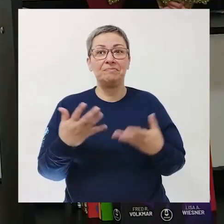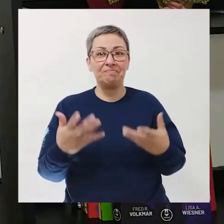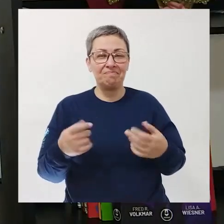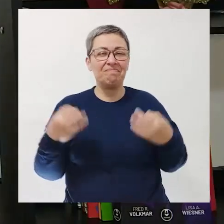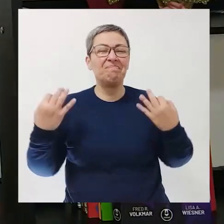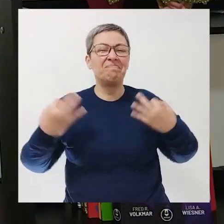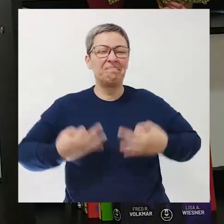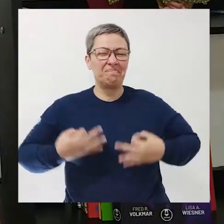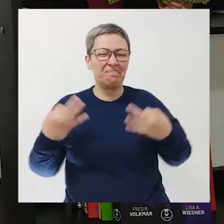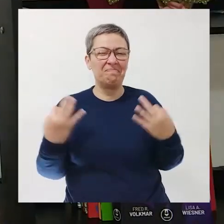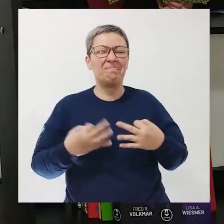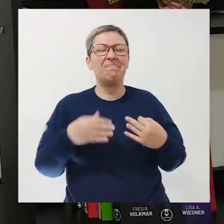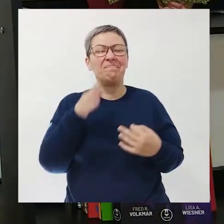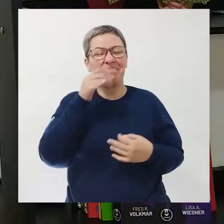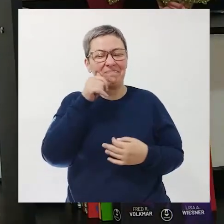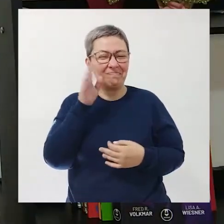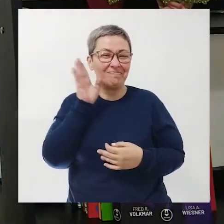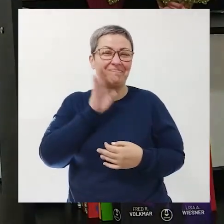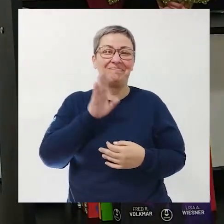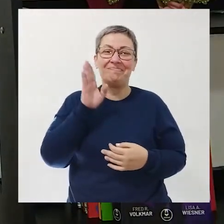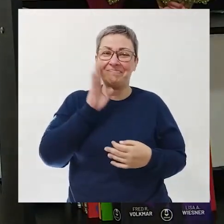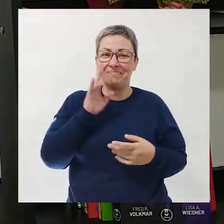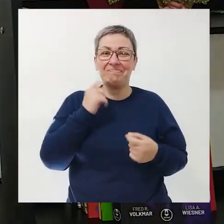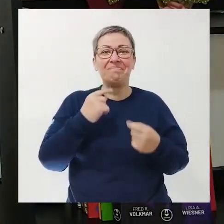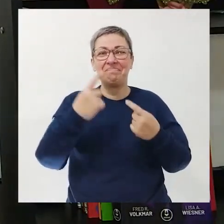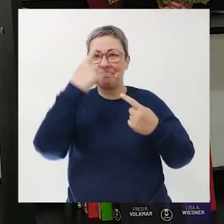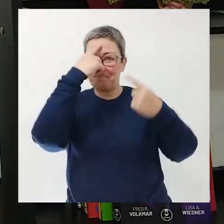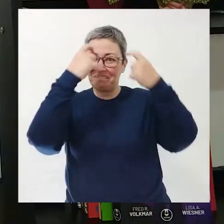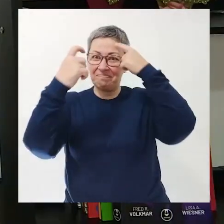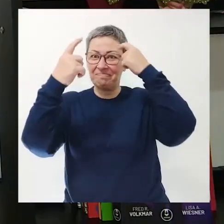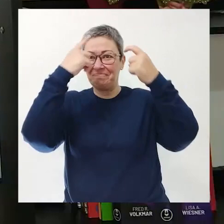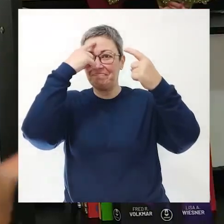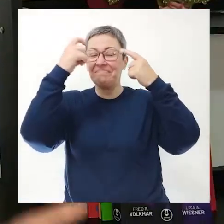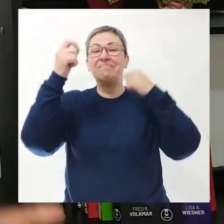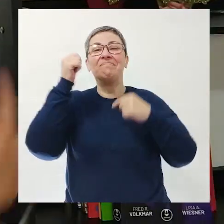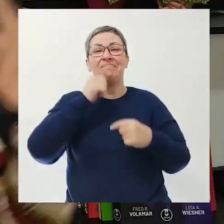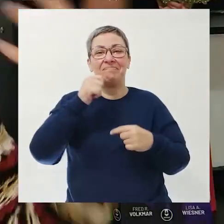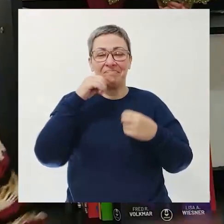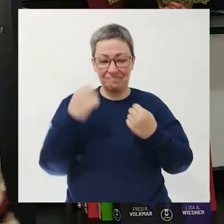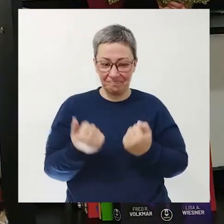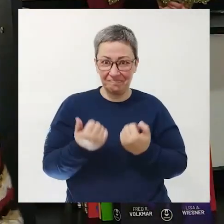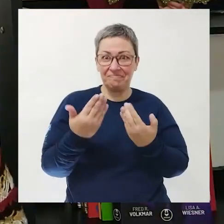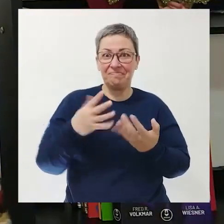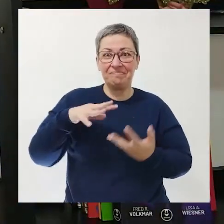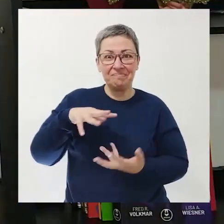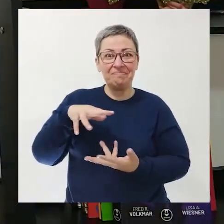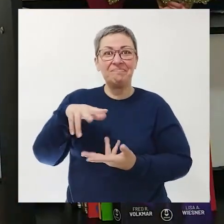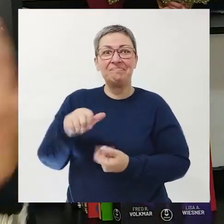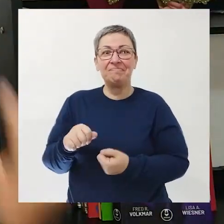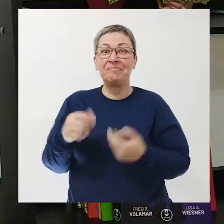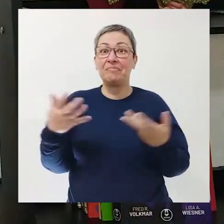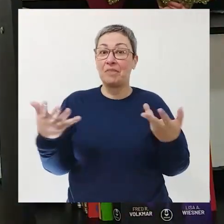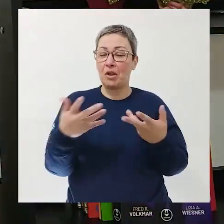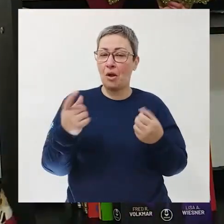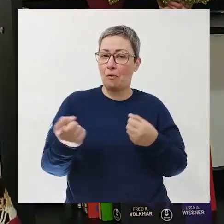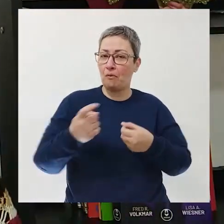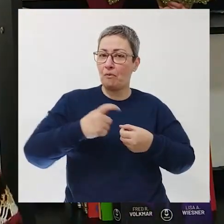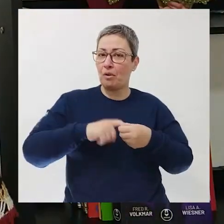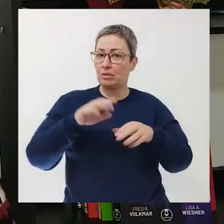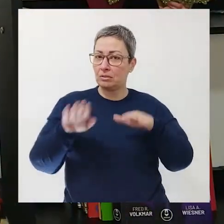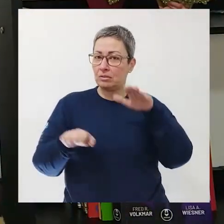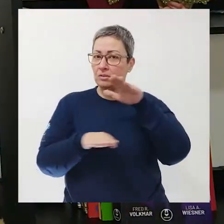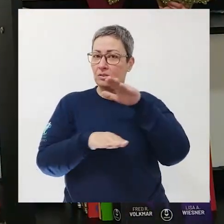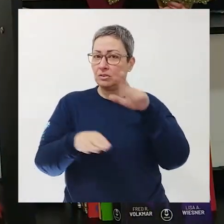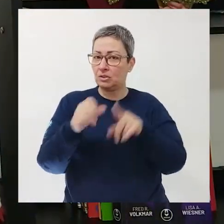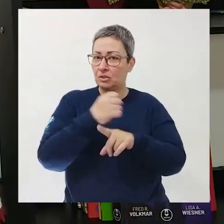Que demais, né? Curiosidade legal. Né, essas invenções que algumas mulheres trouxeram no mundo, né? Bom, voltando aí às